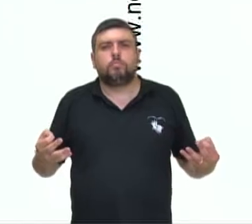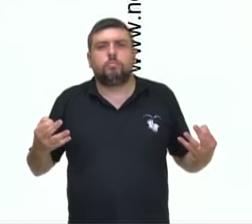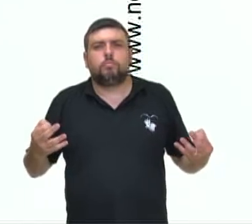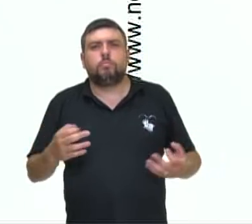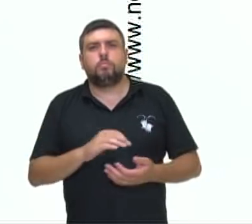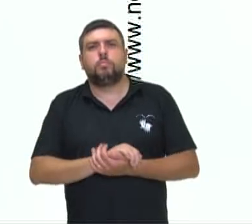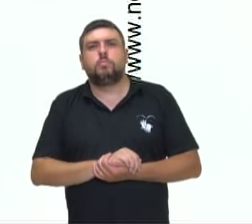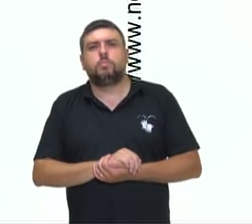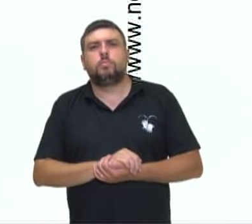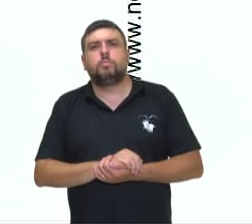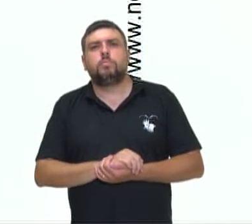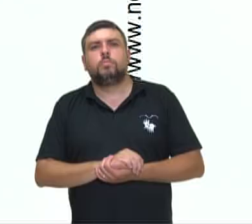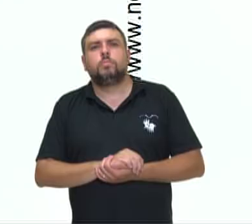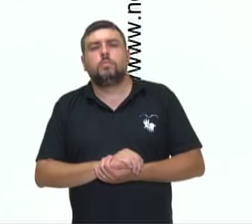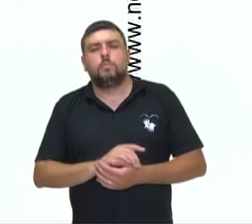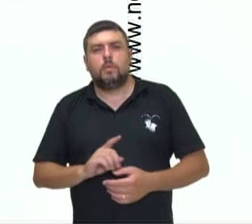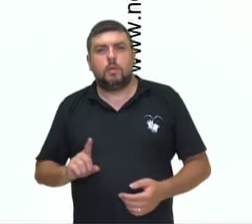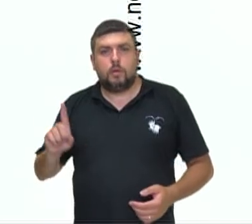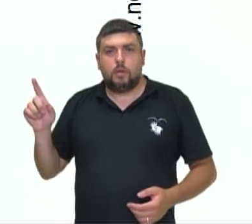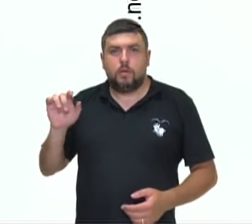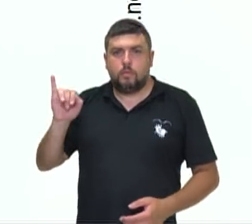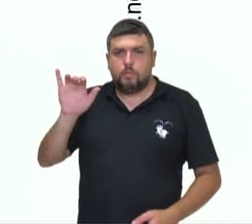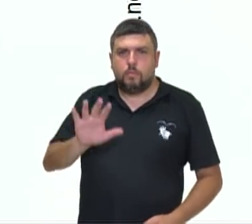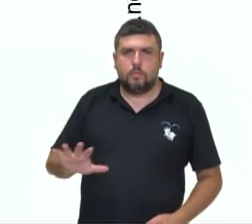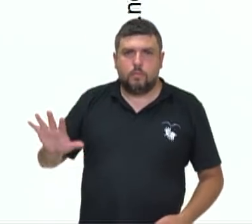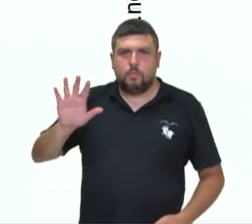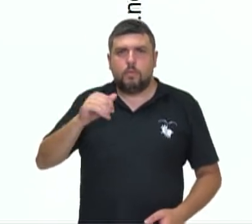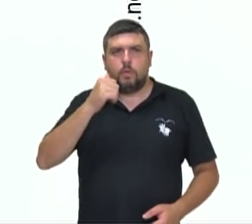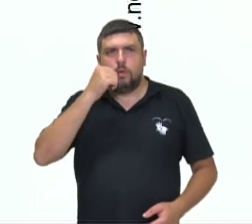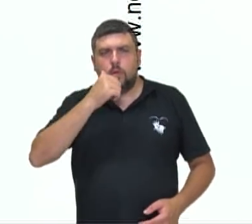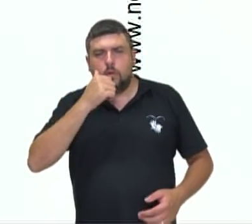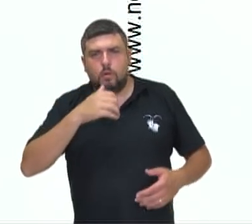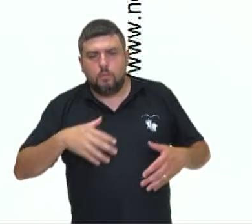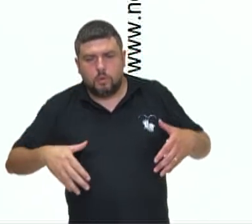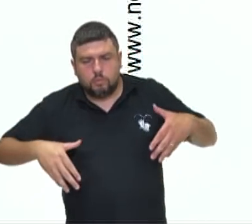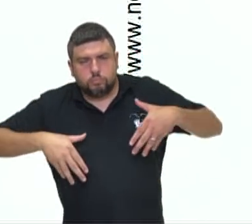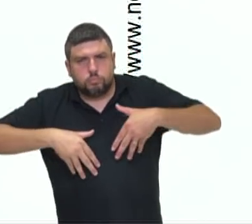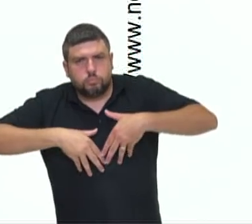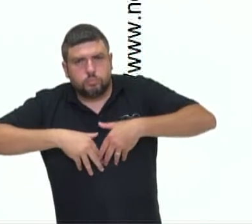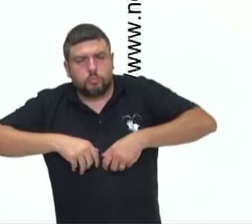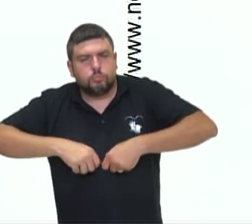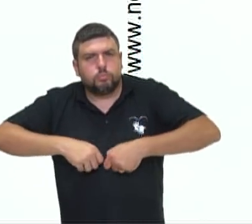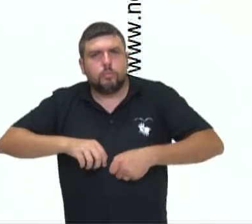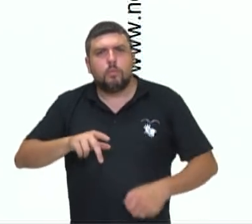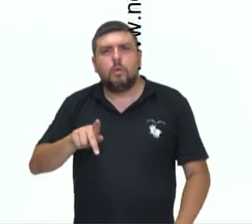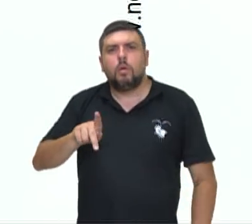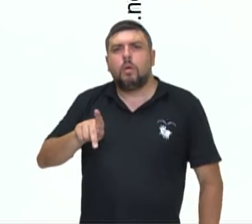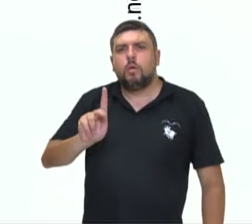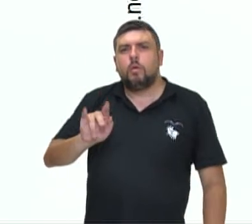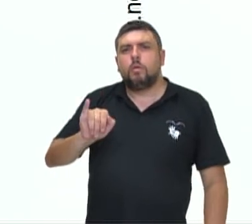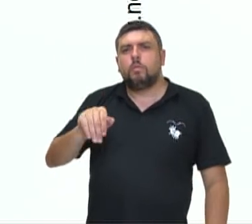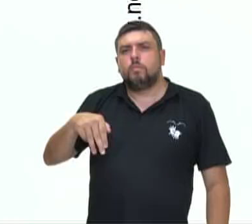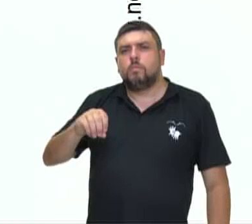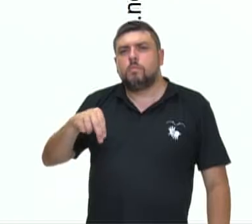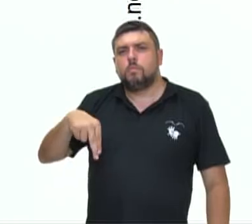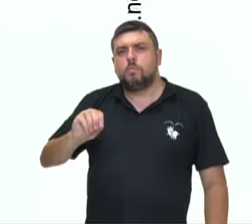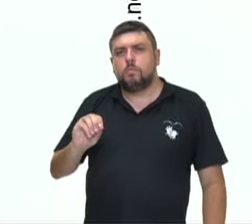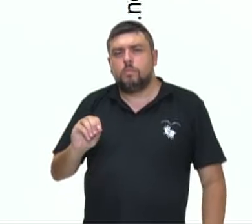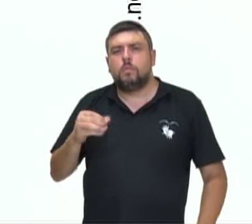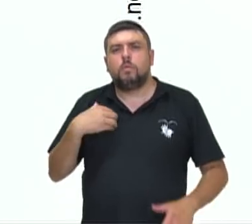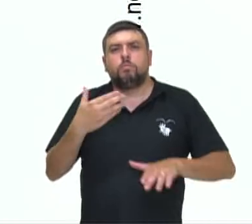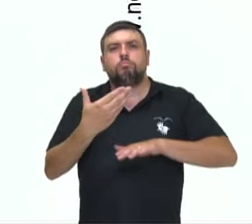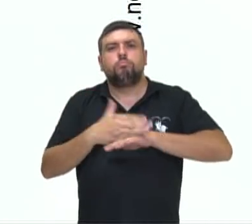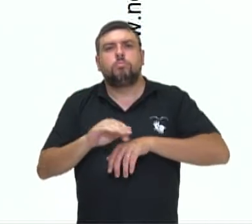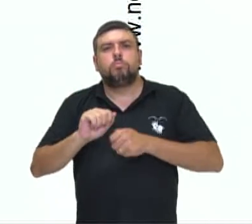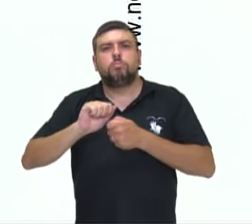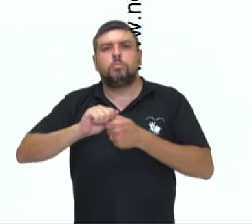imagem de uma mulher vestindo kimono dentro da tradição zen budista e ela está fazendo uma